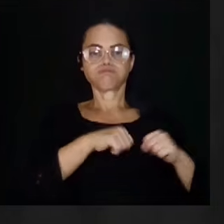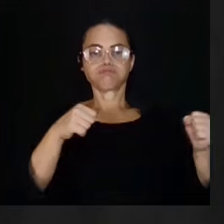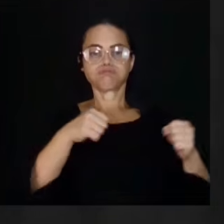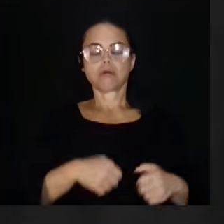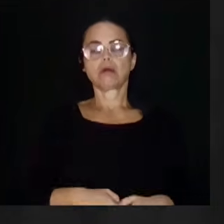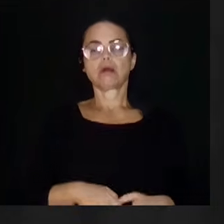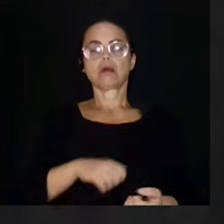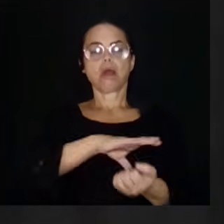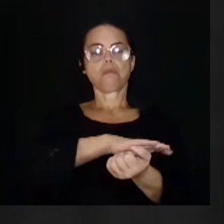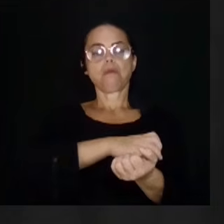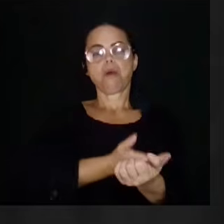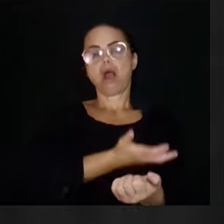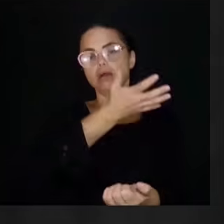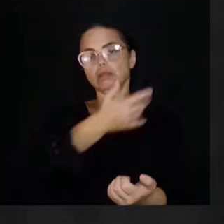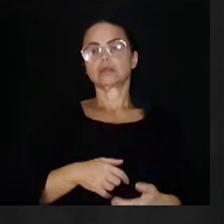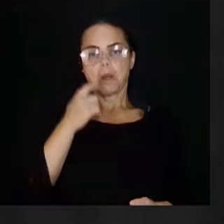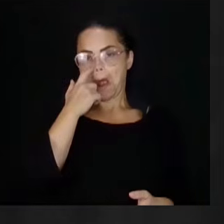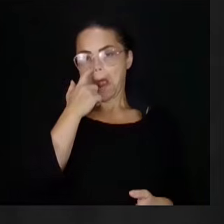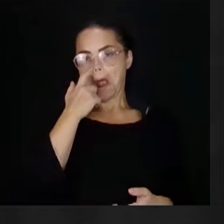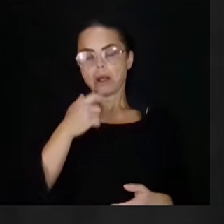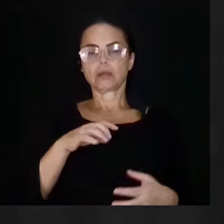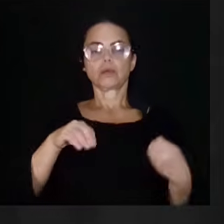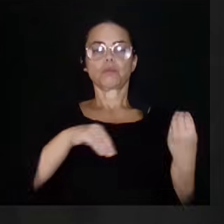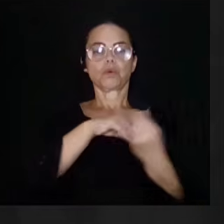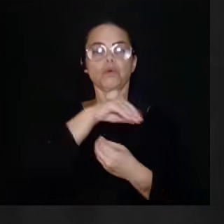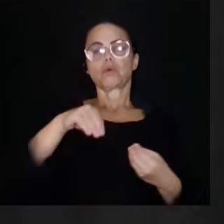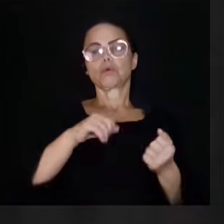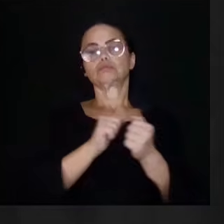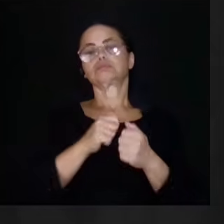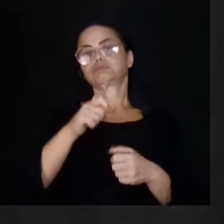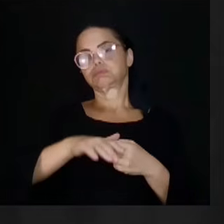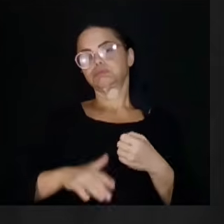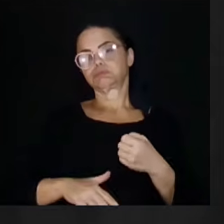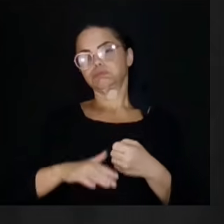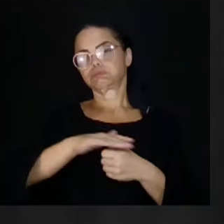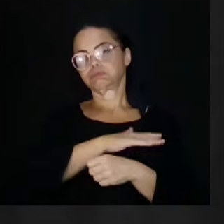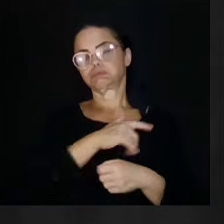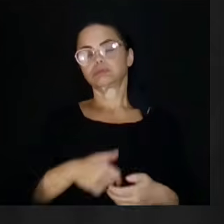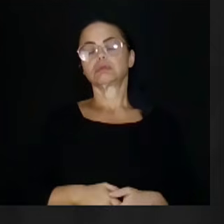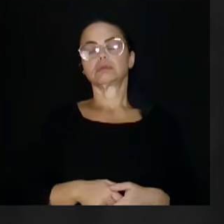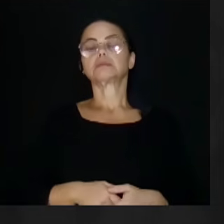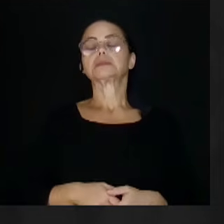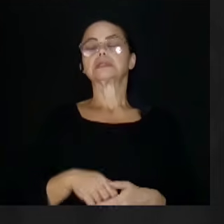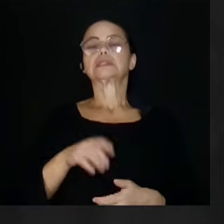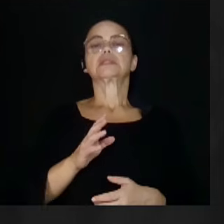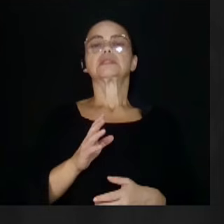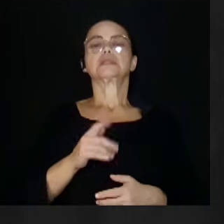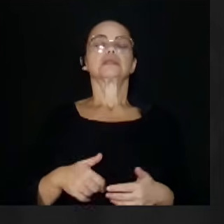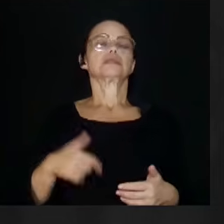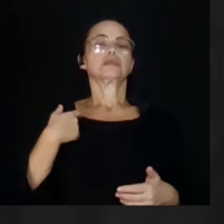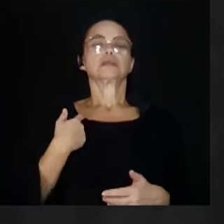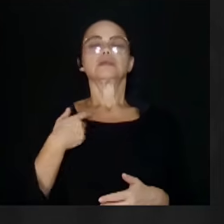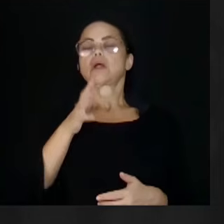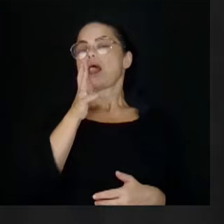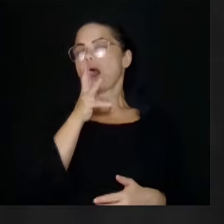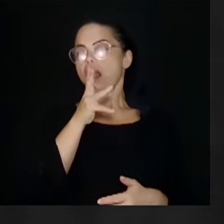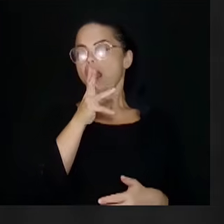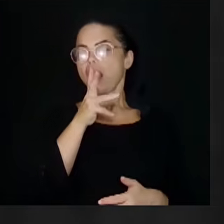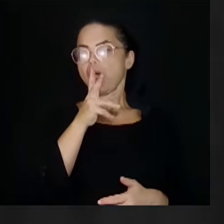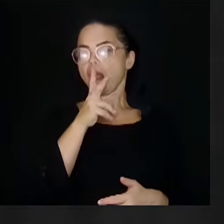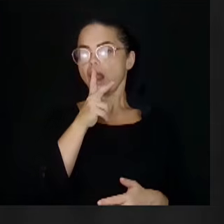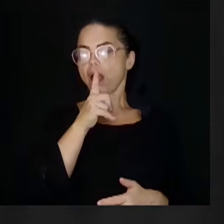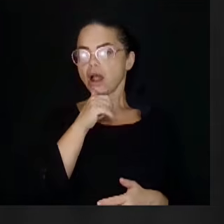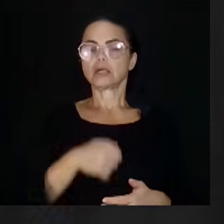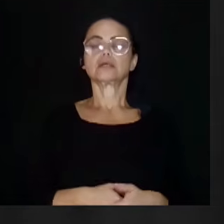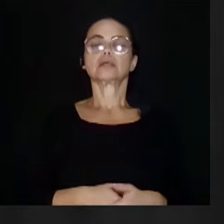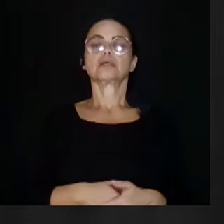aí ficava todo mundo junto, né, para passar nessa triagem. Então demorava. Então com isso a